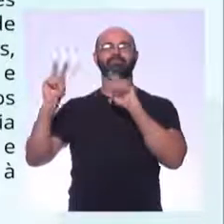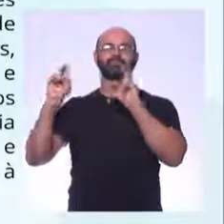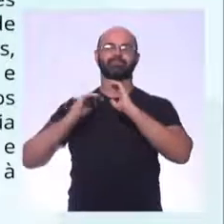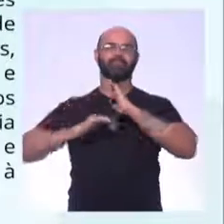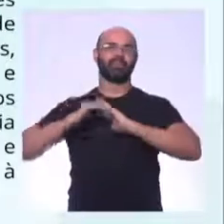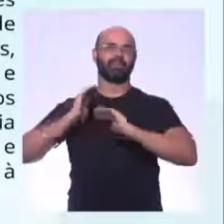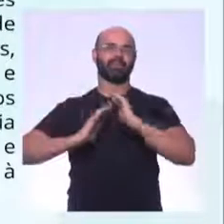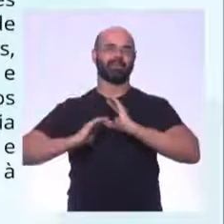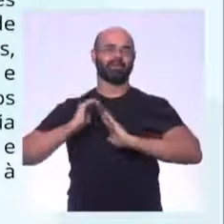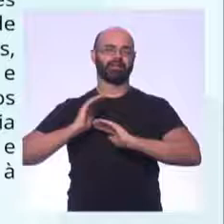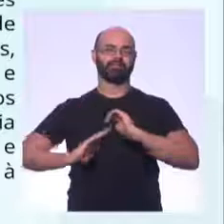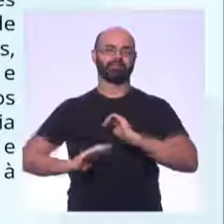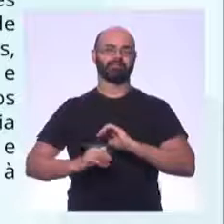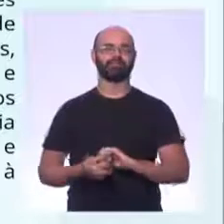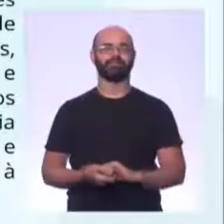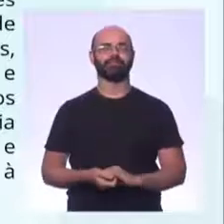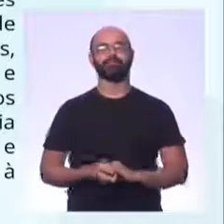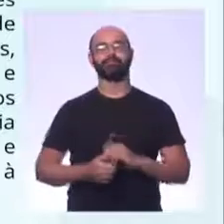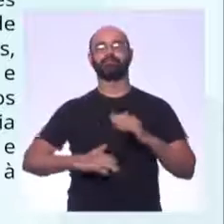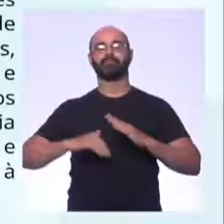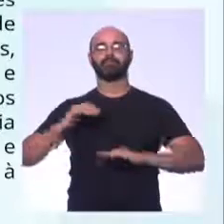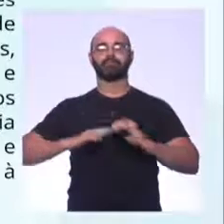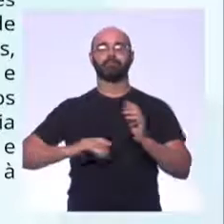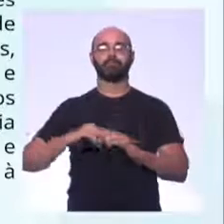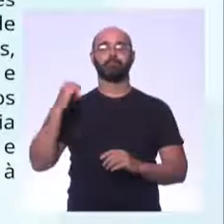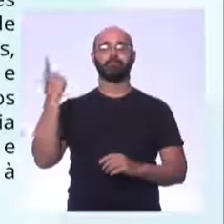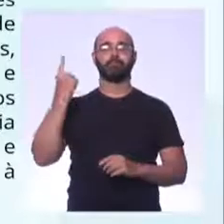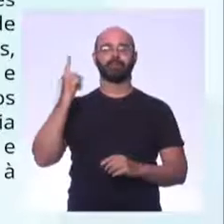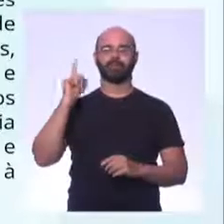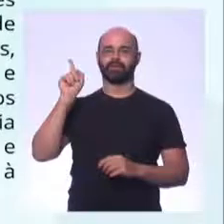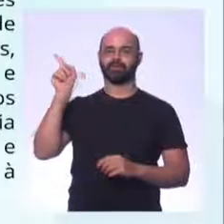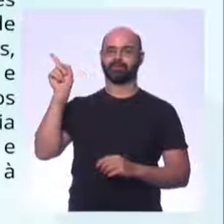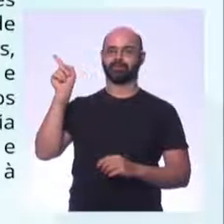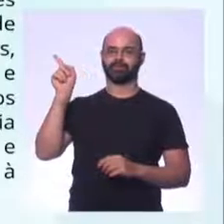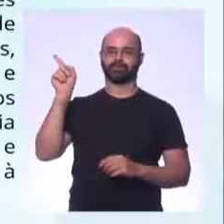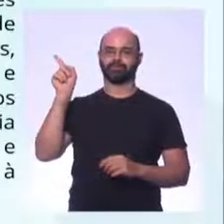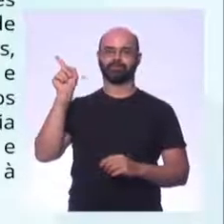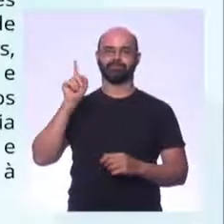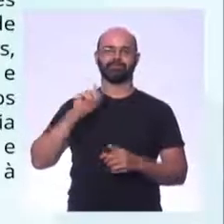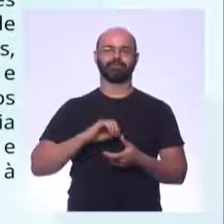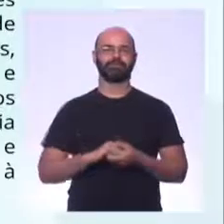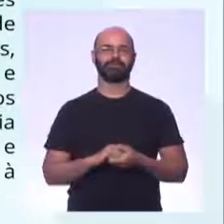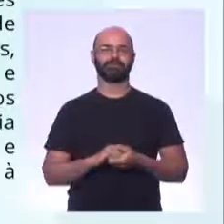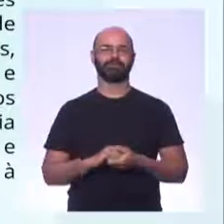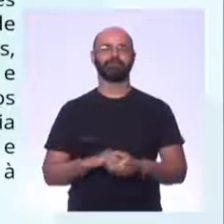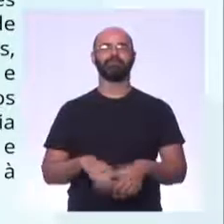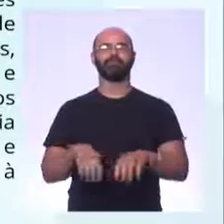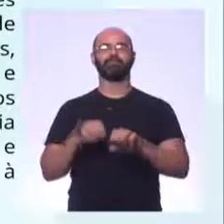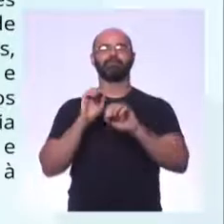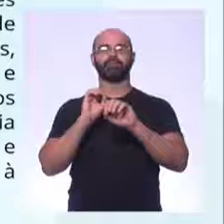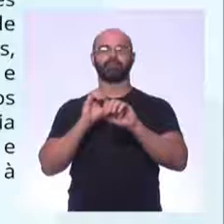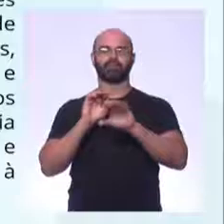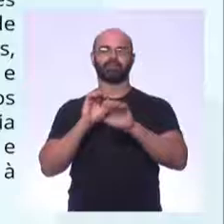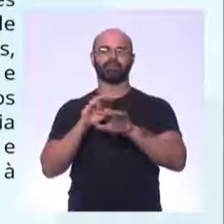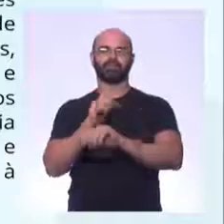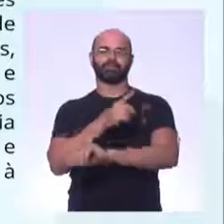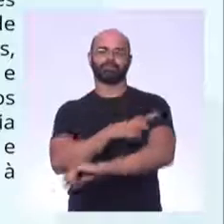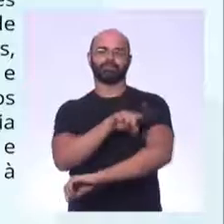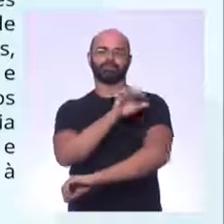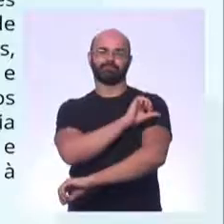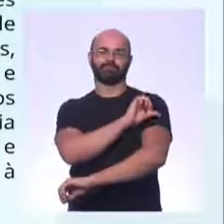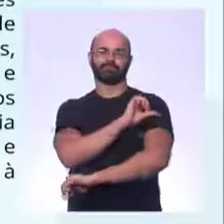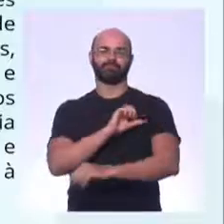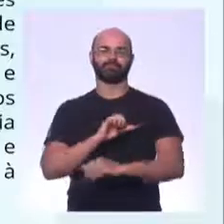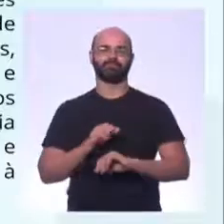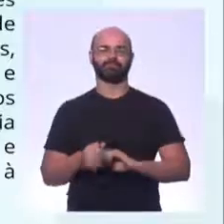habilidades. A primeira habilidade que vai aparecer para vocês é a que corresponde à do ensino fundamental,